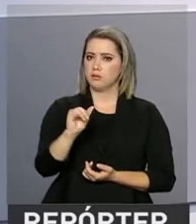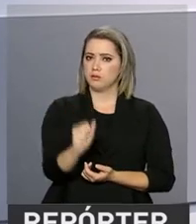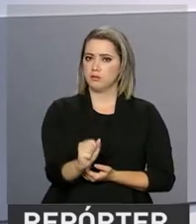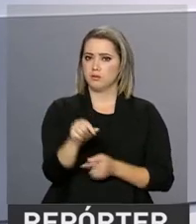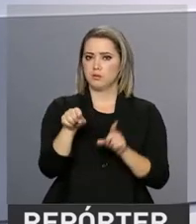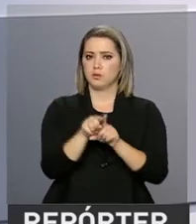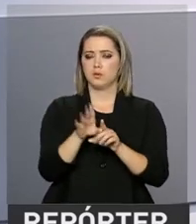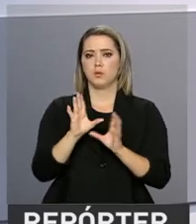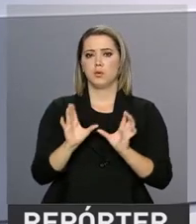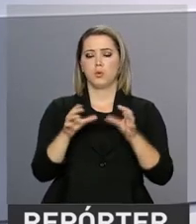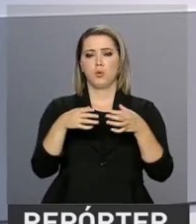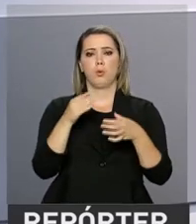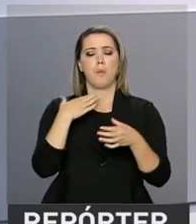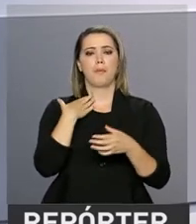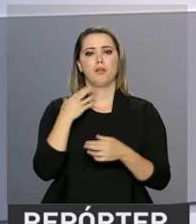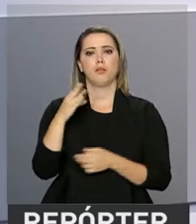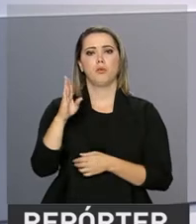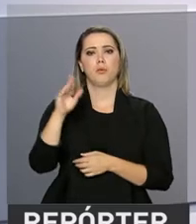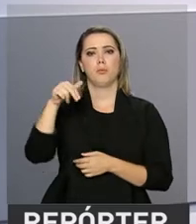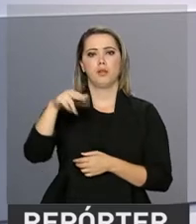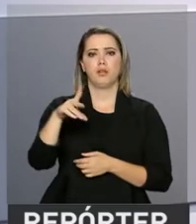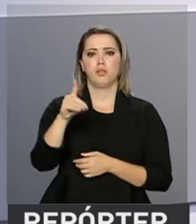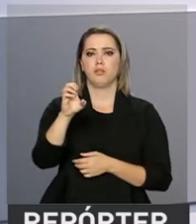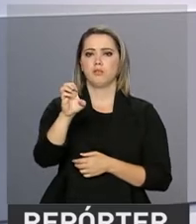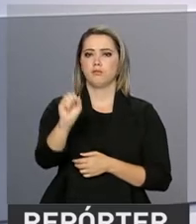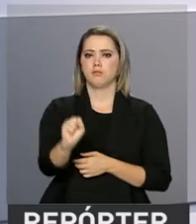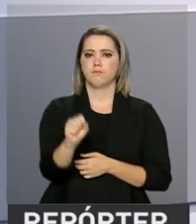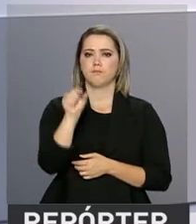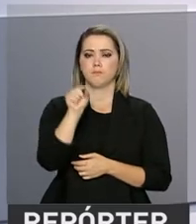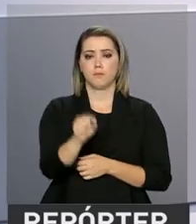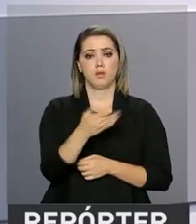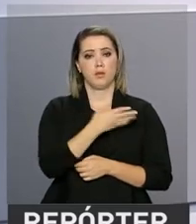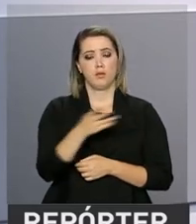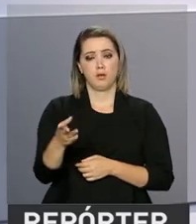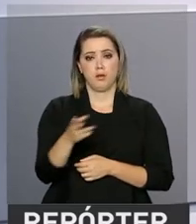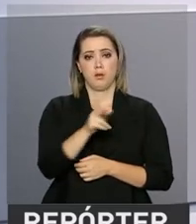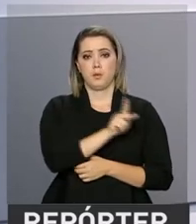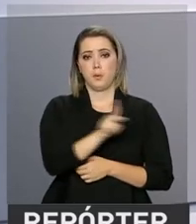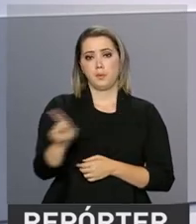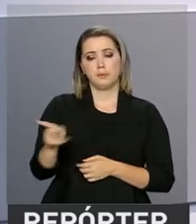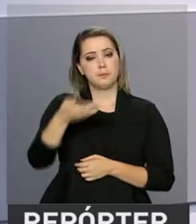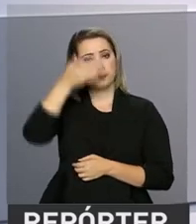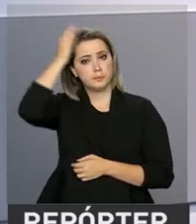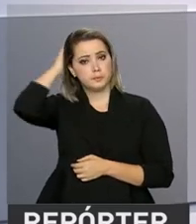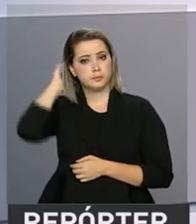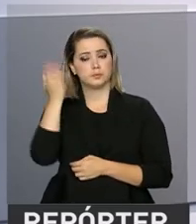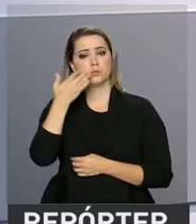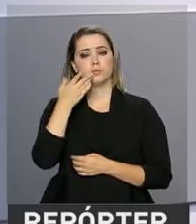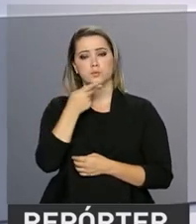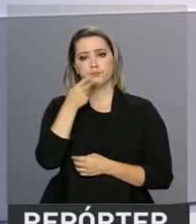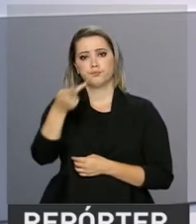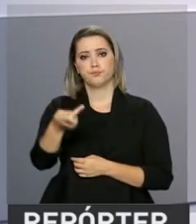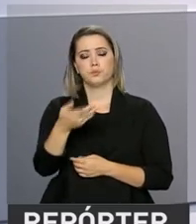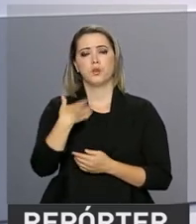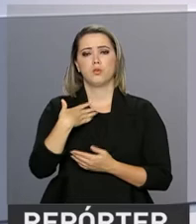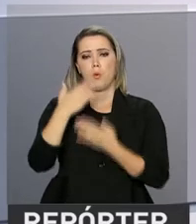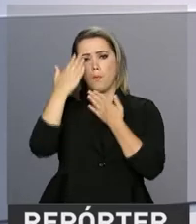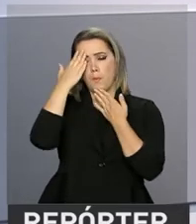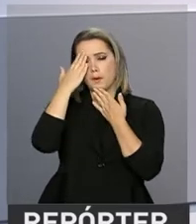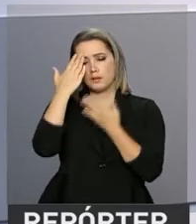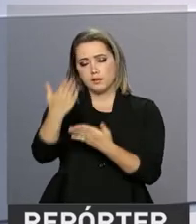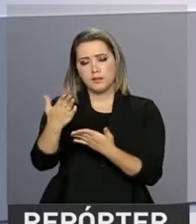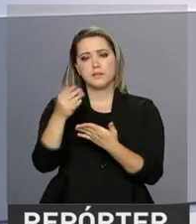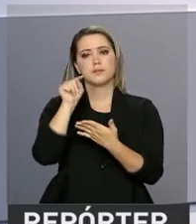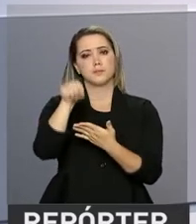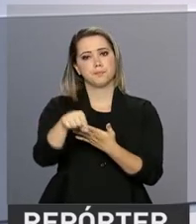marques do banco nacional de desenvolvimento econômico e social o bnds o presidente michel temer manifestou o